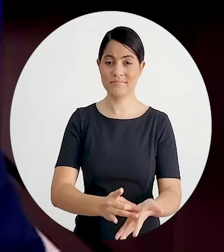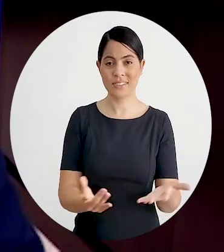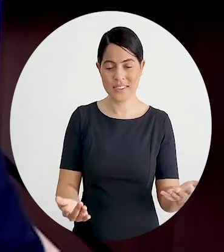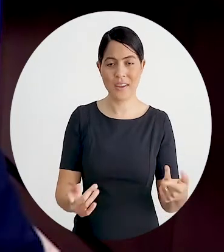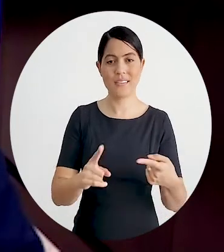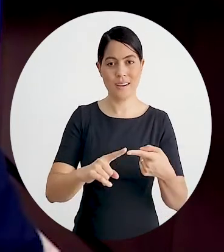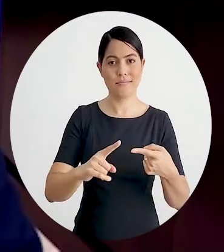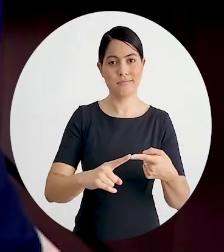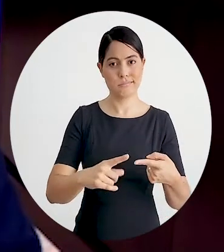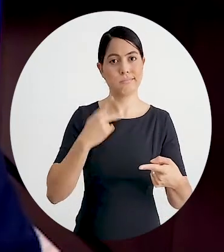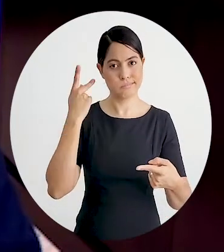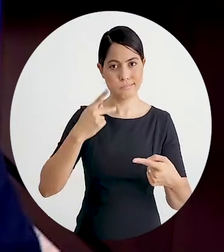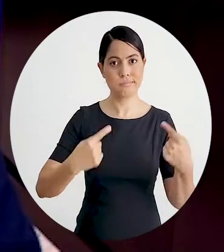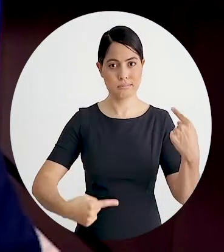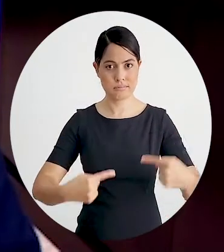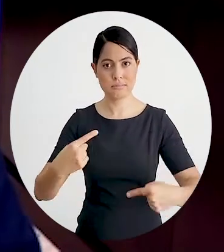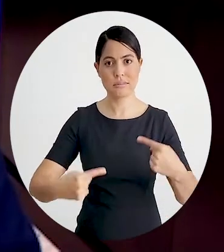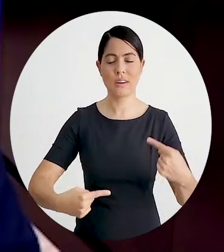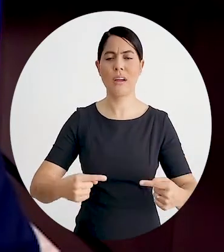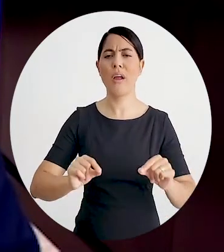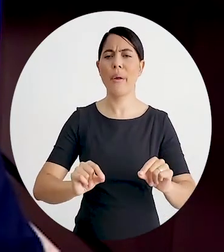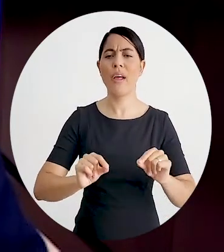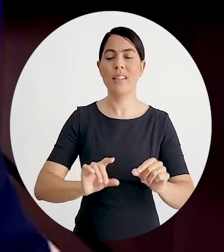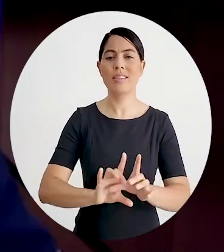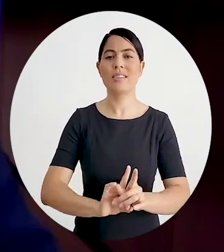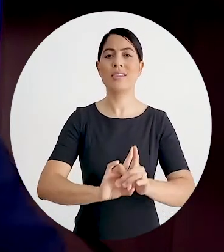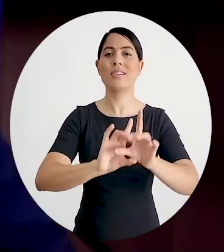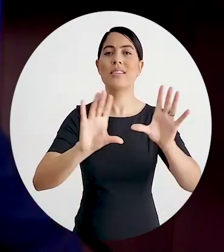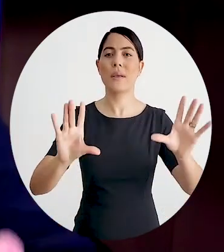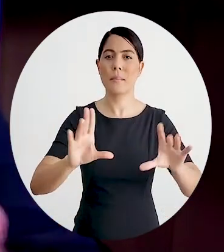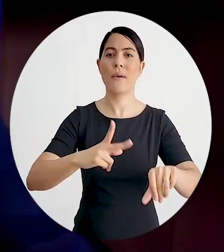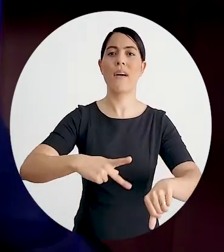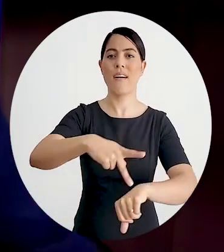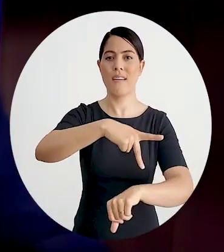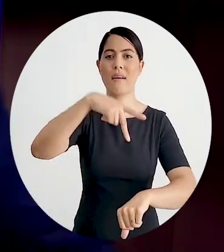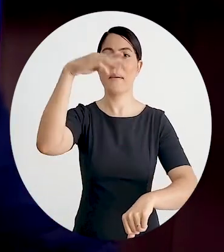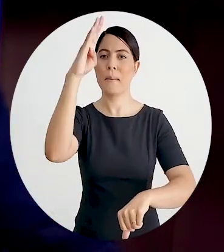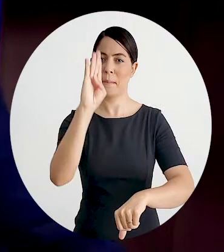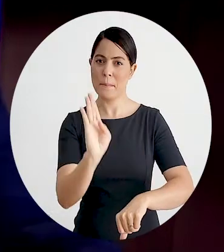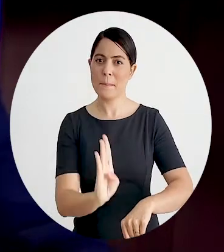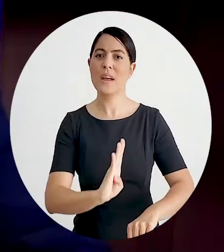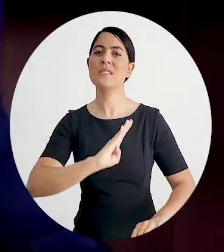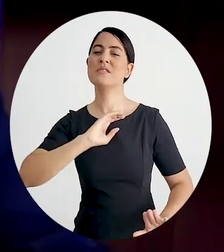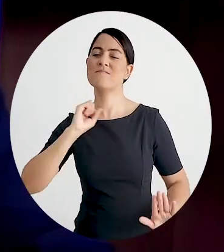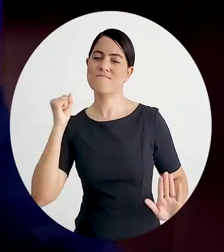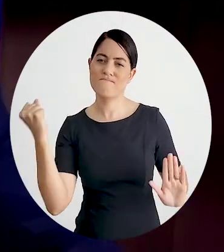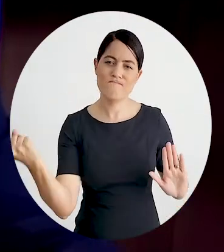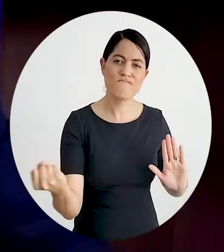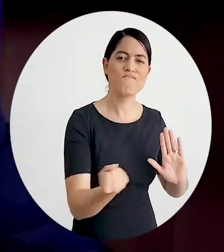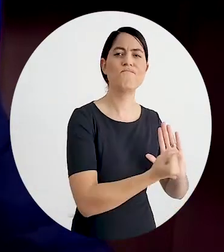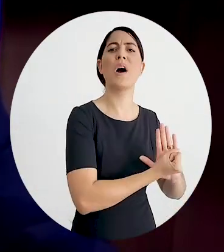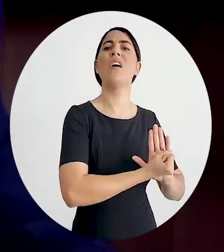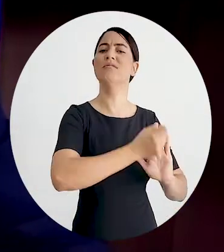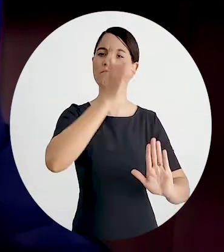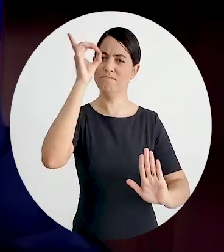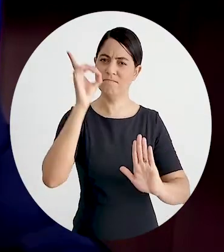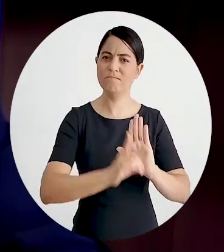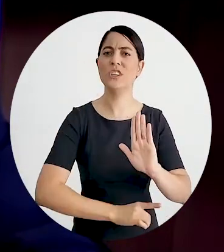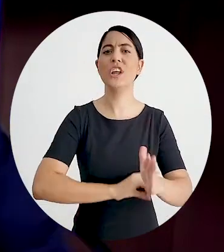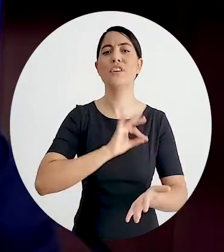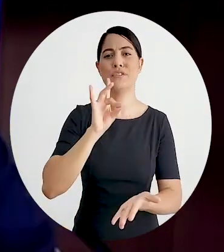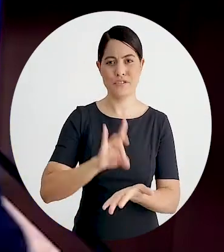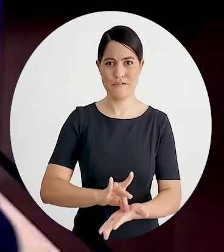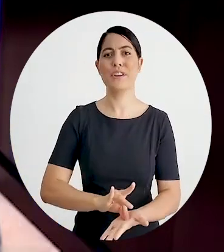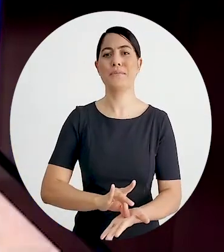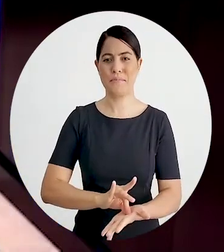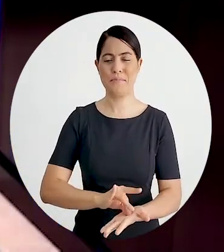vista político, podemos dizer que marca a formal instituição do Estado democrático